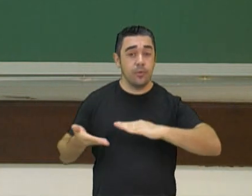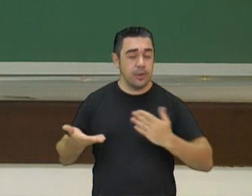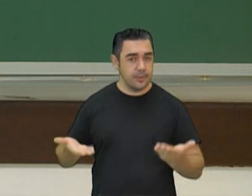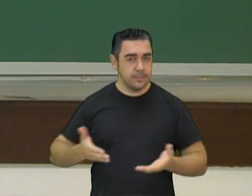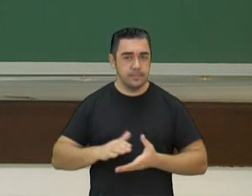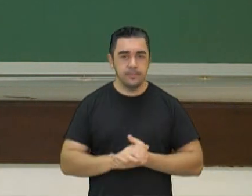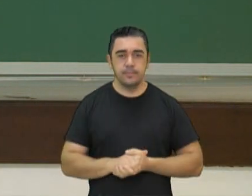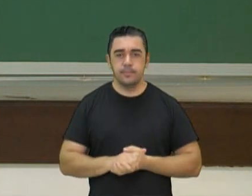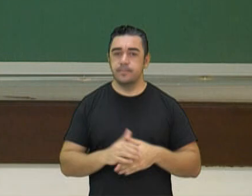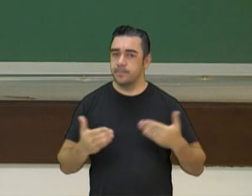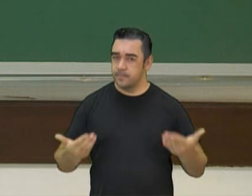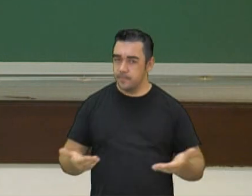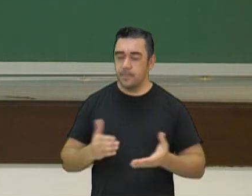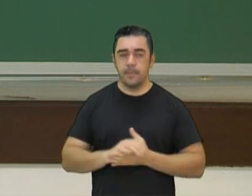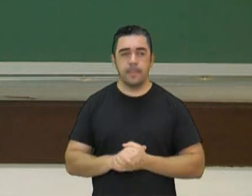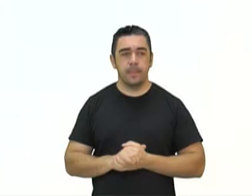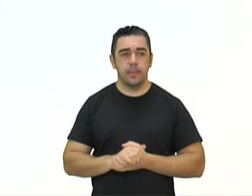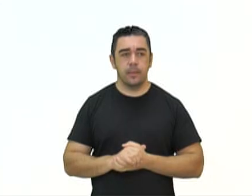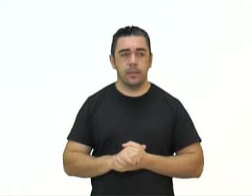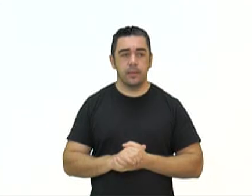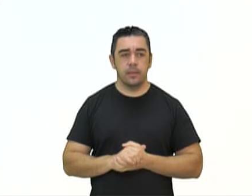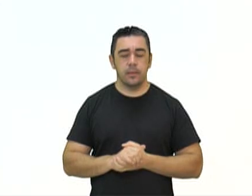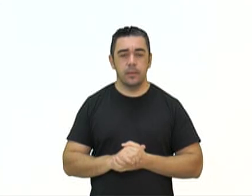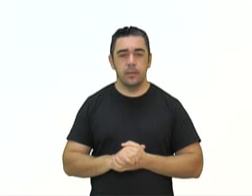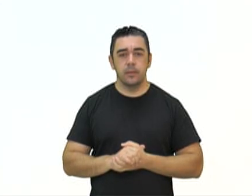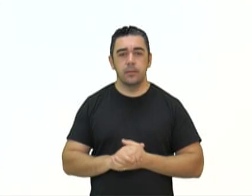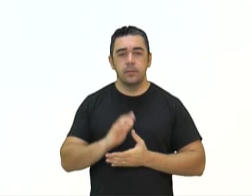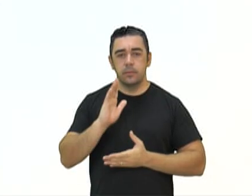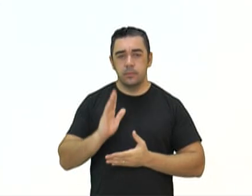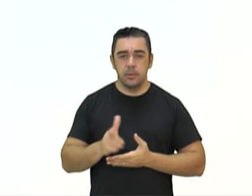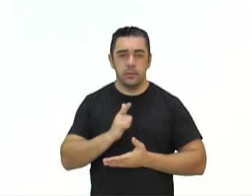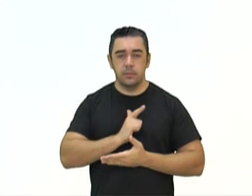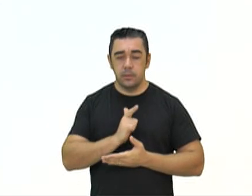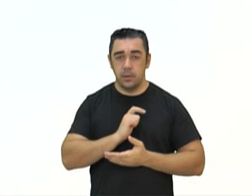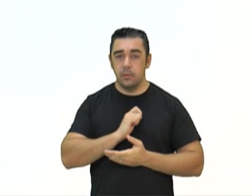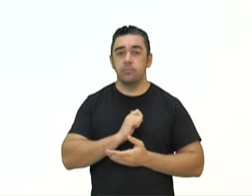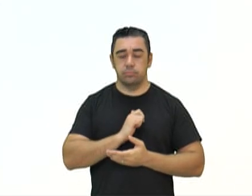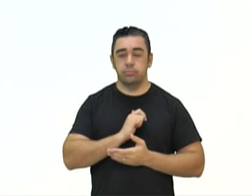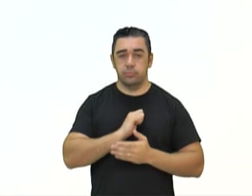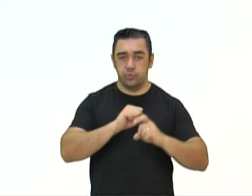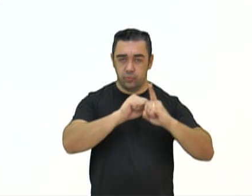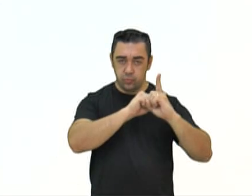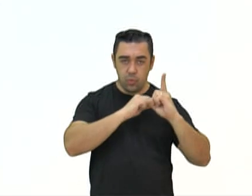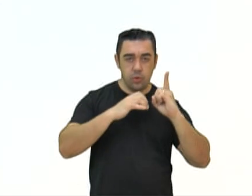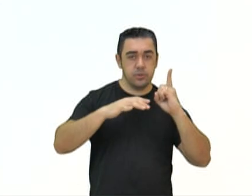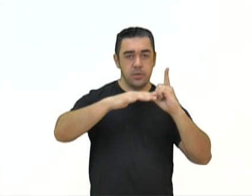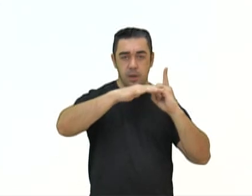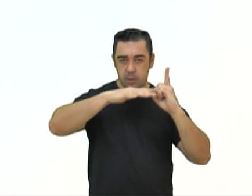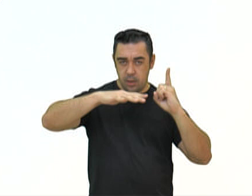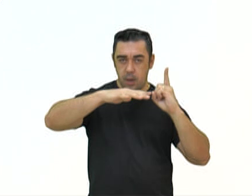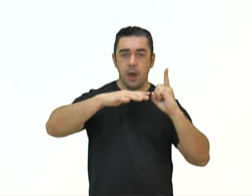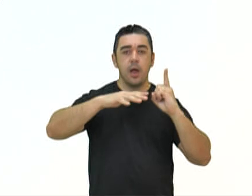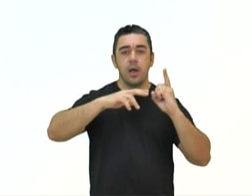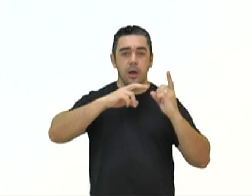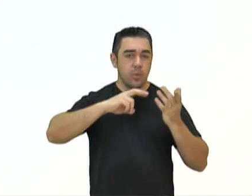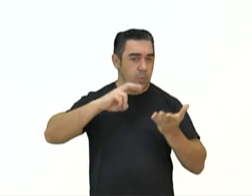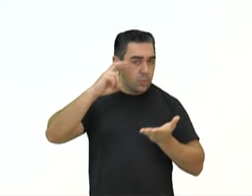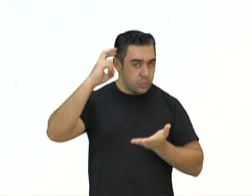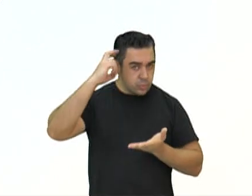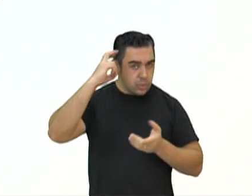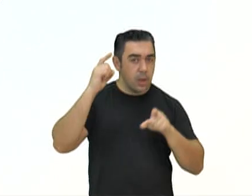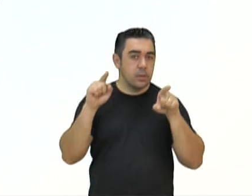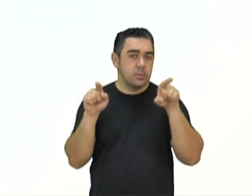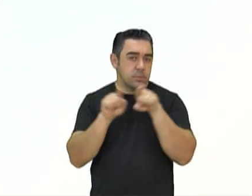contemporâneos. Então, retomando. Desde que se firmou a sociedade de massas, os hábitos culturais